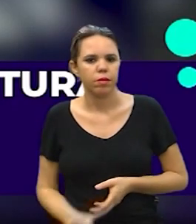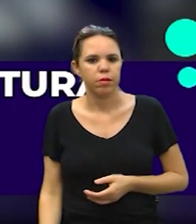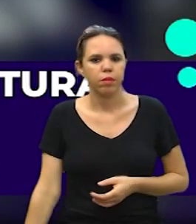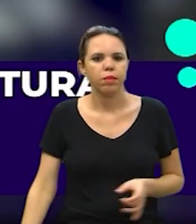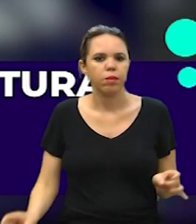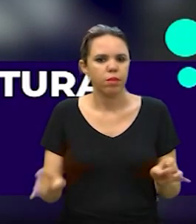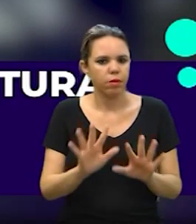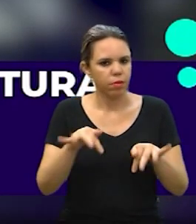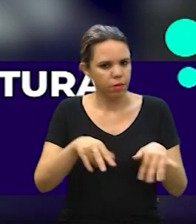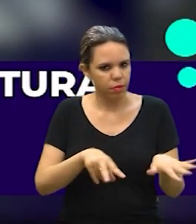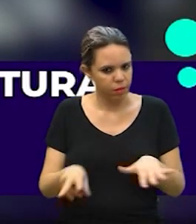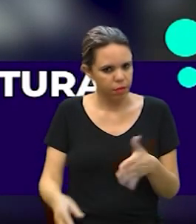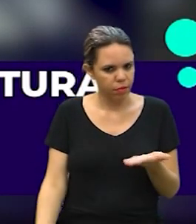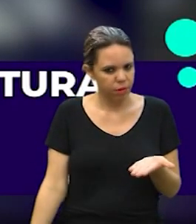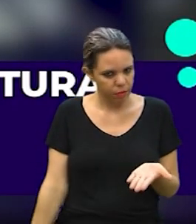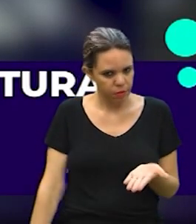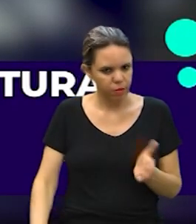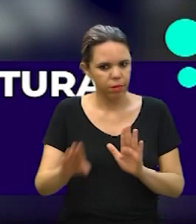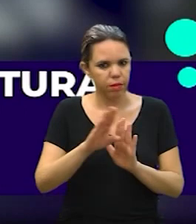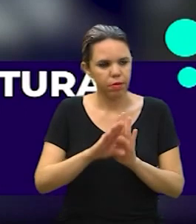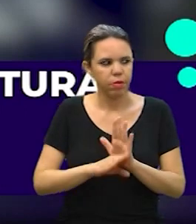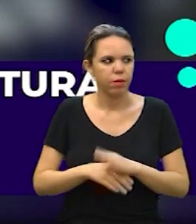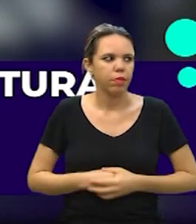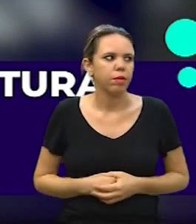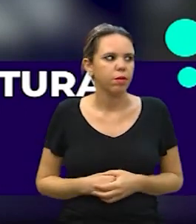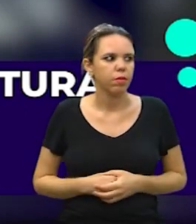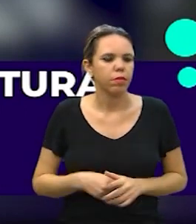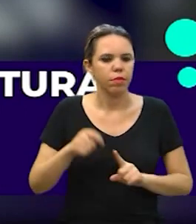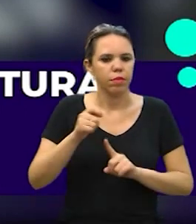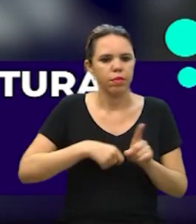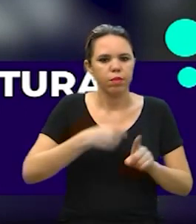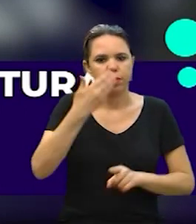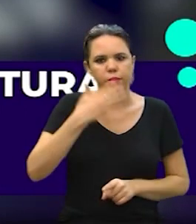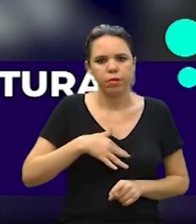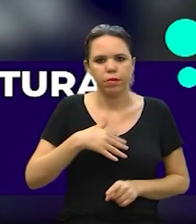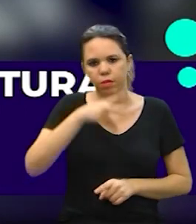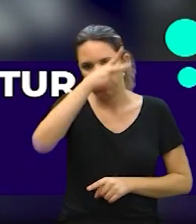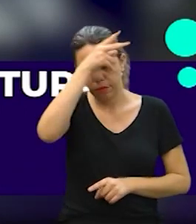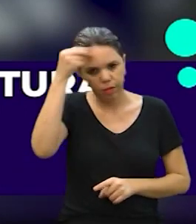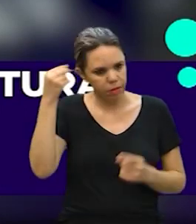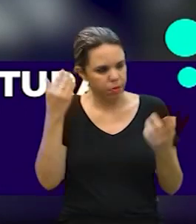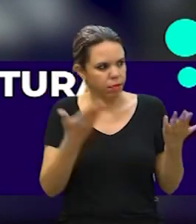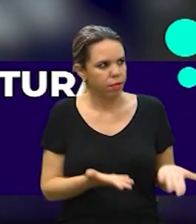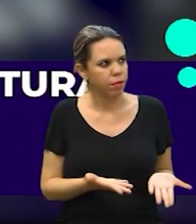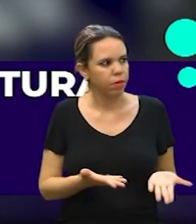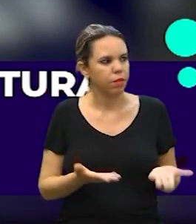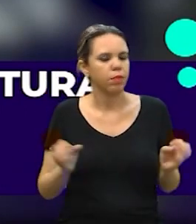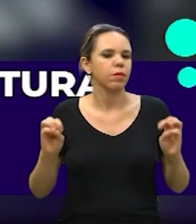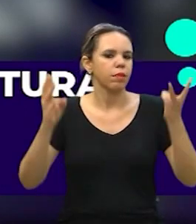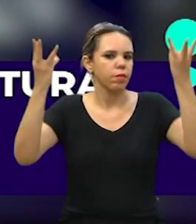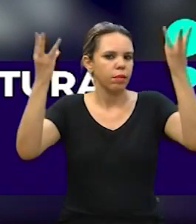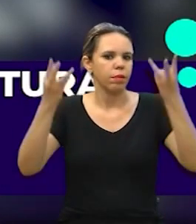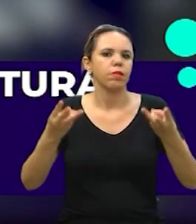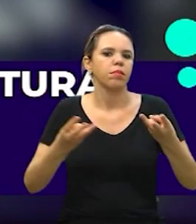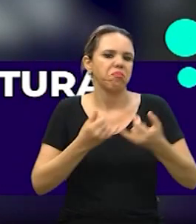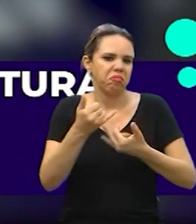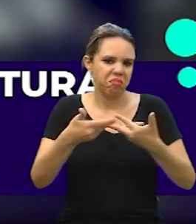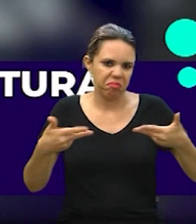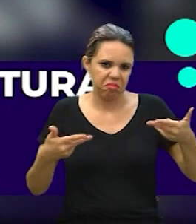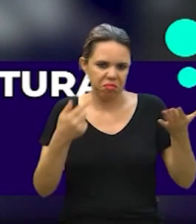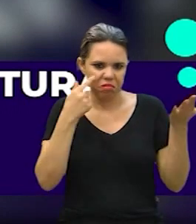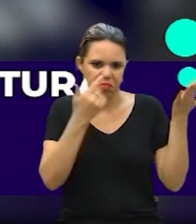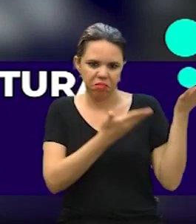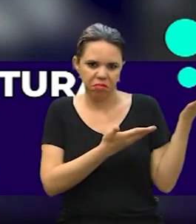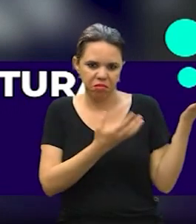região. Termina este final de semana a programação do Mês das Crianças da Prefeitura. Vai ter show de